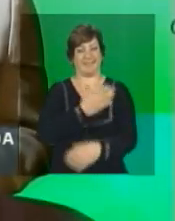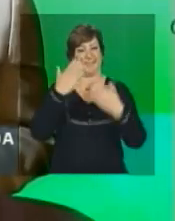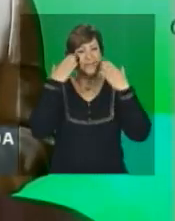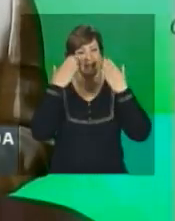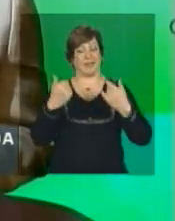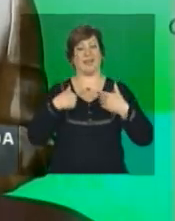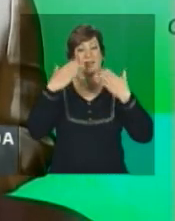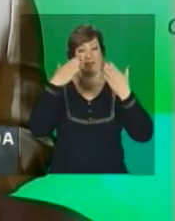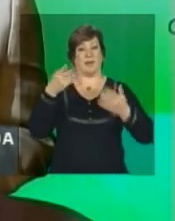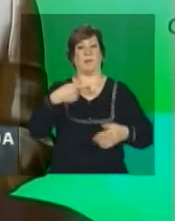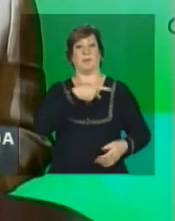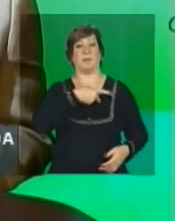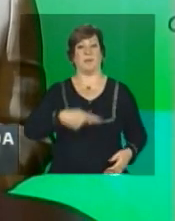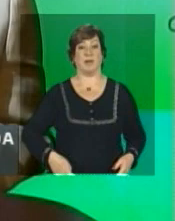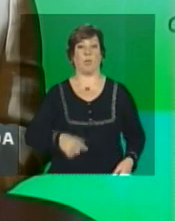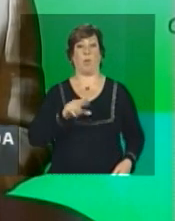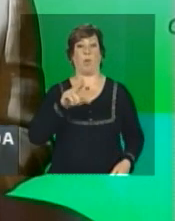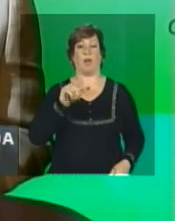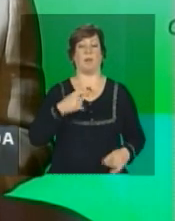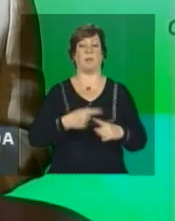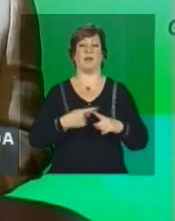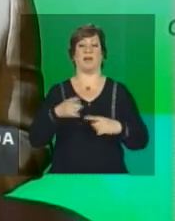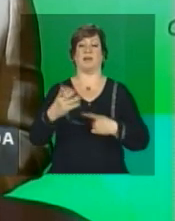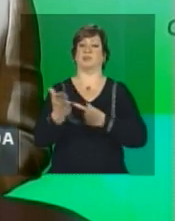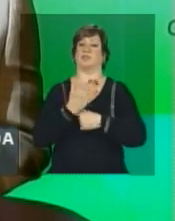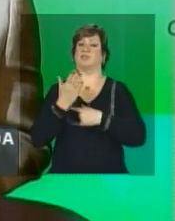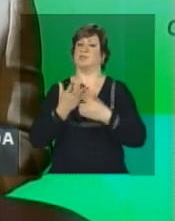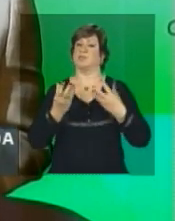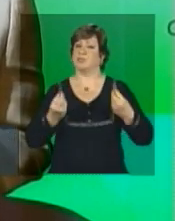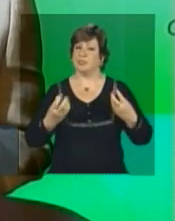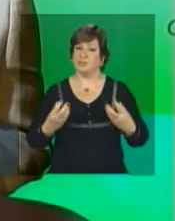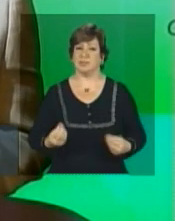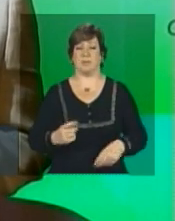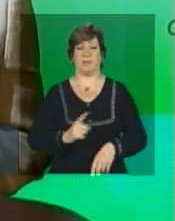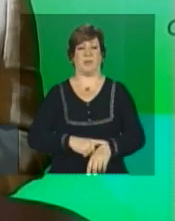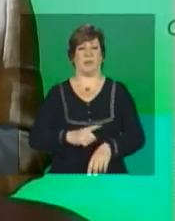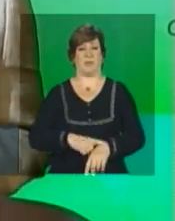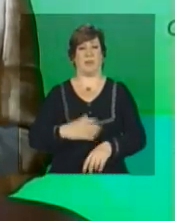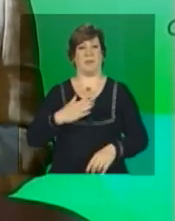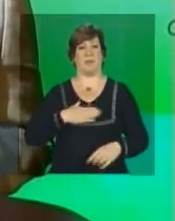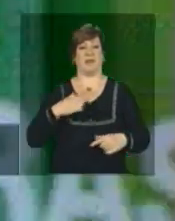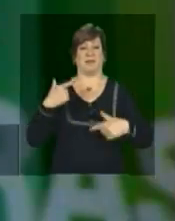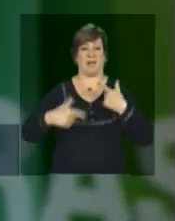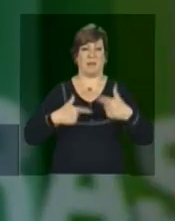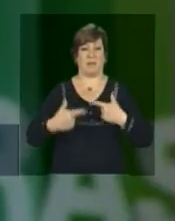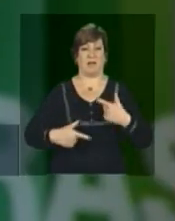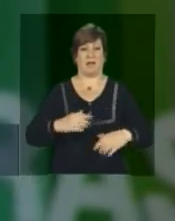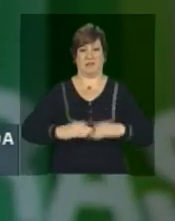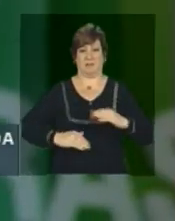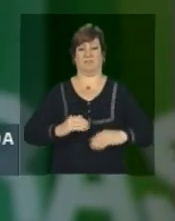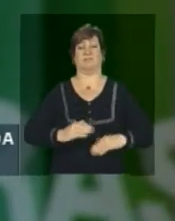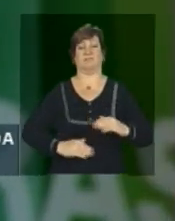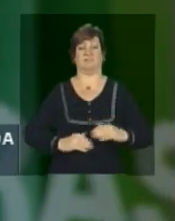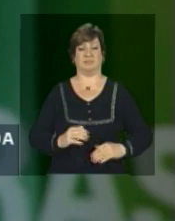agradeço ao presidente Lula por seu estímulo e apoio em tantos momentos de minha jornada profissional.